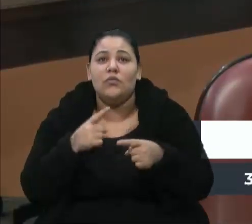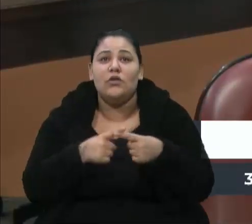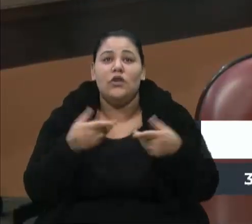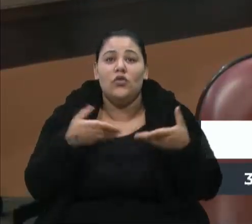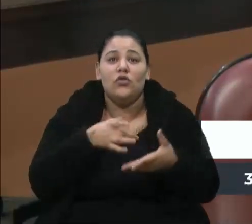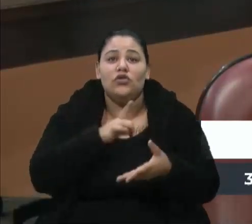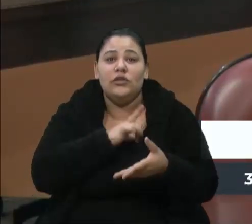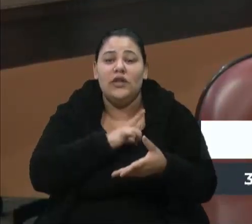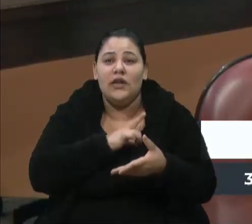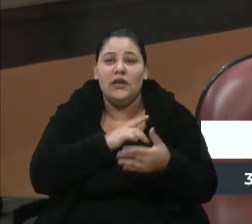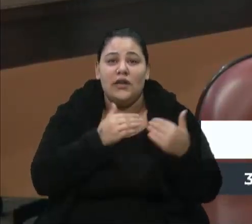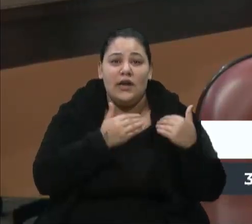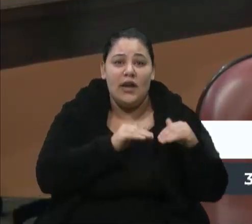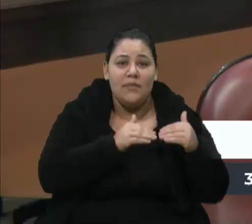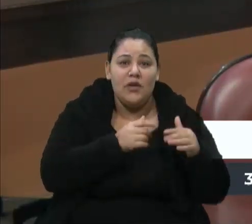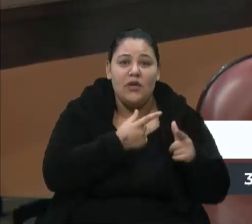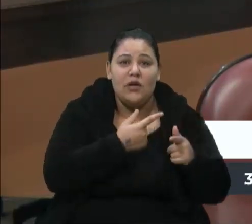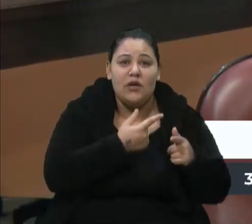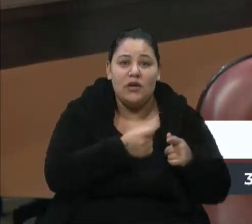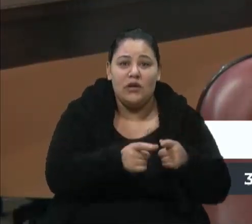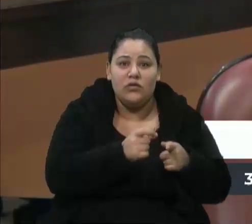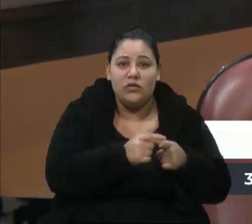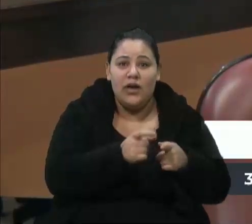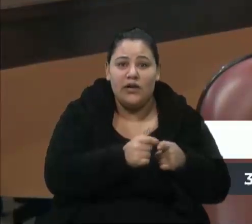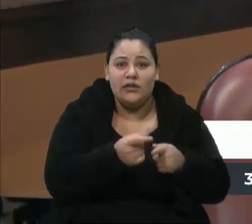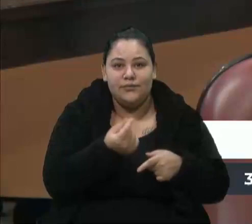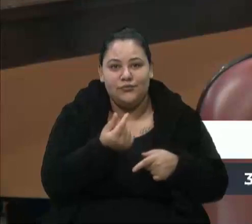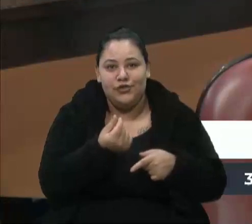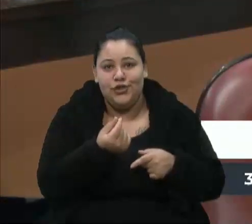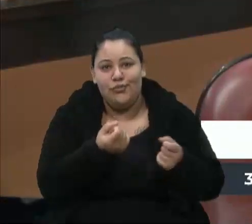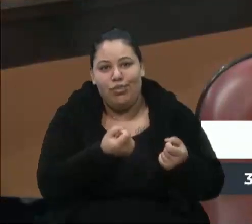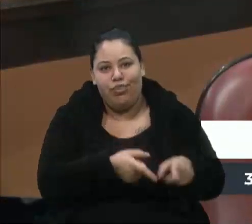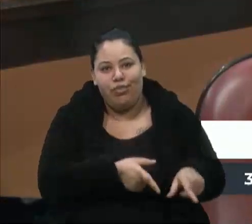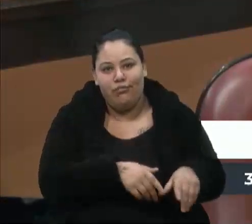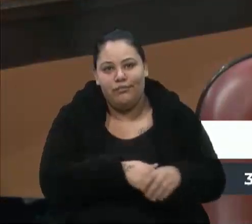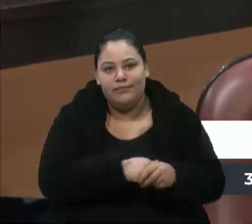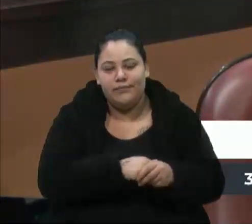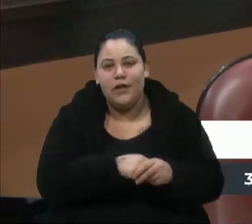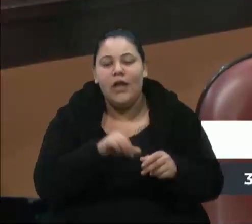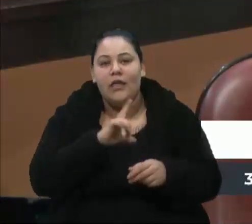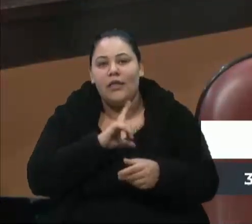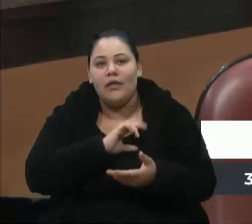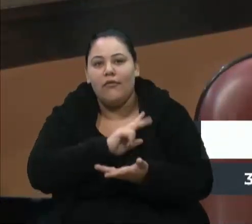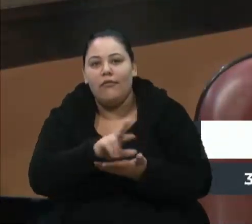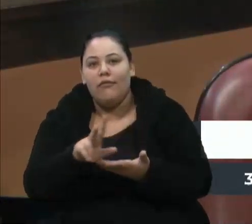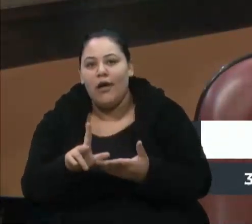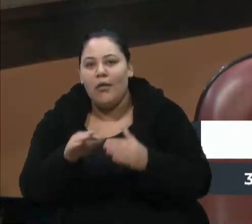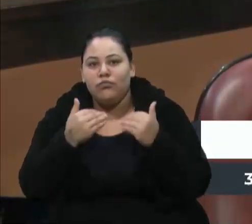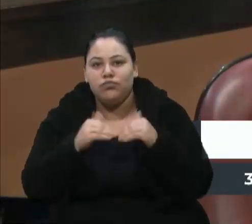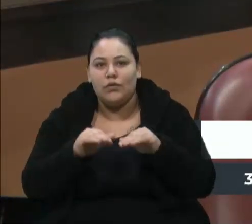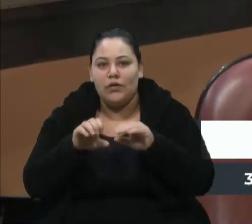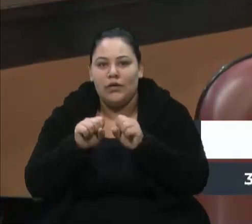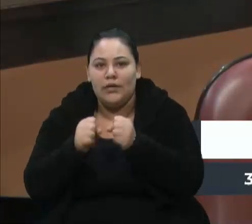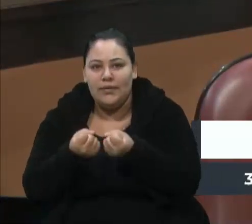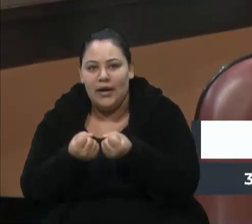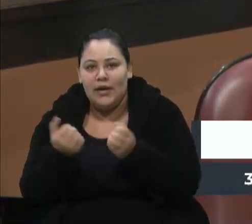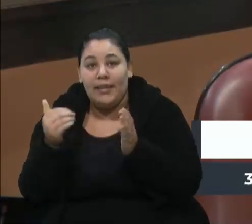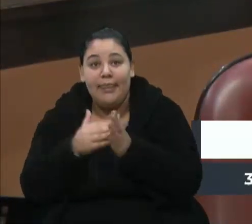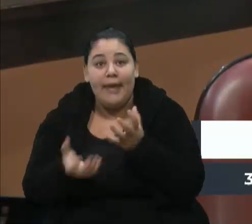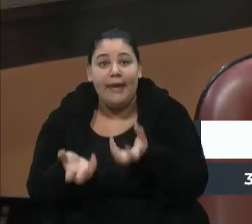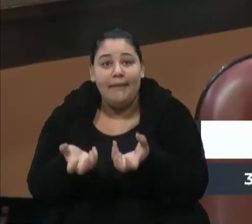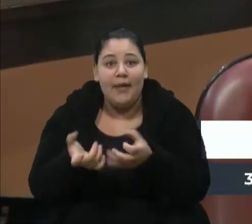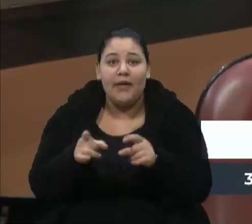temos lá caminhões alugados, que é o dinheiro queimado. Temos vários caminhões quebrados, até queimaram lá naquela